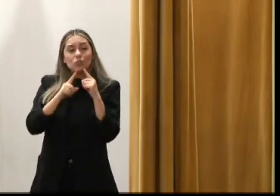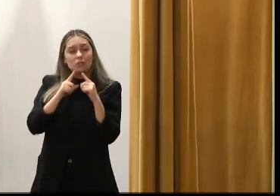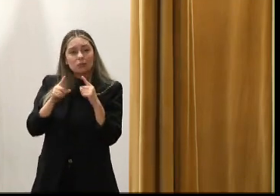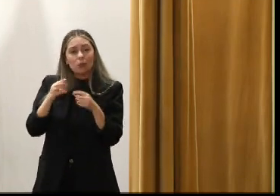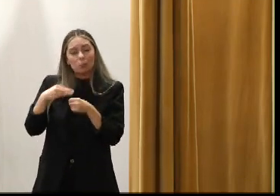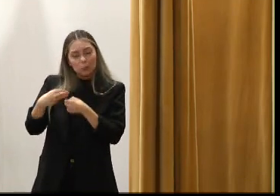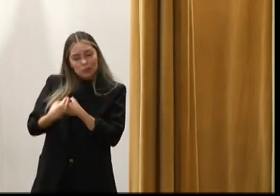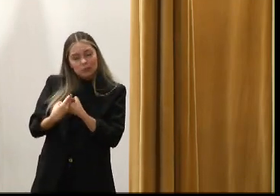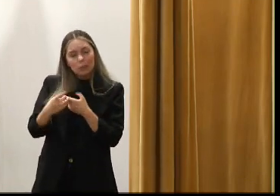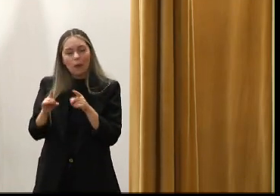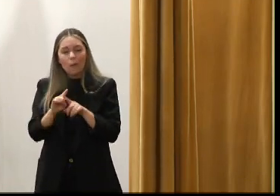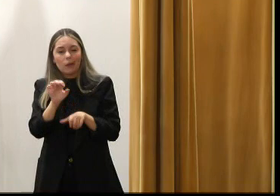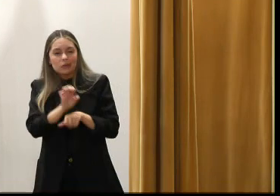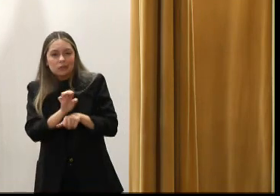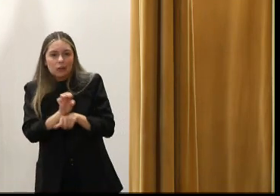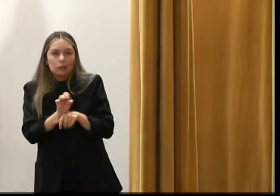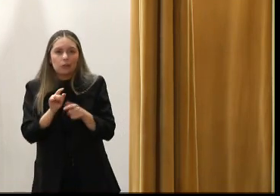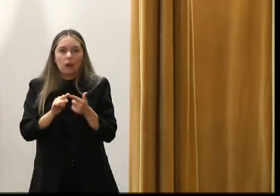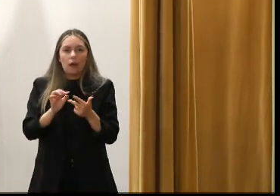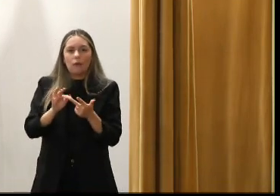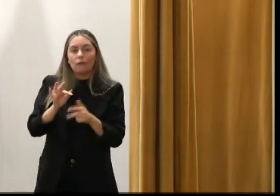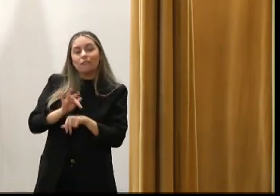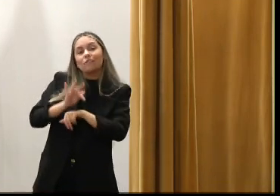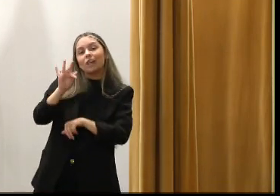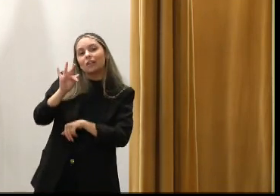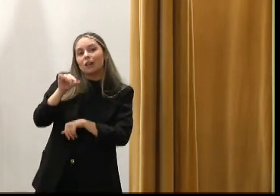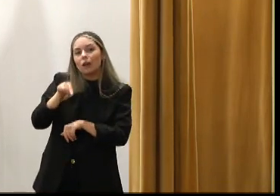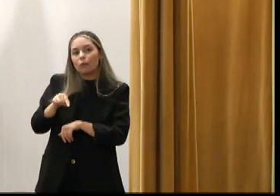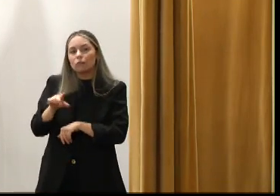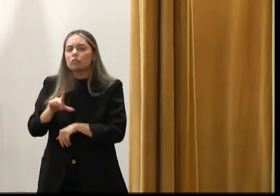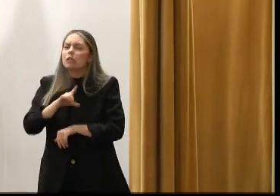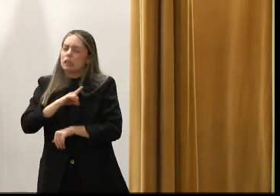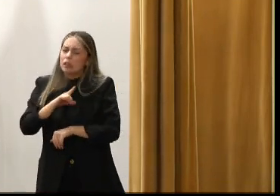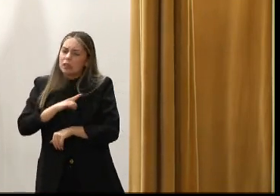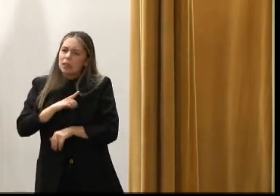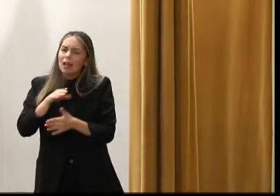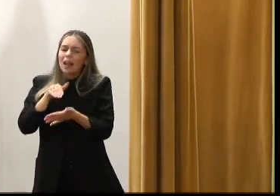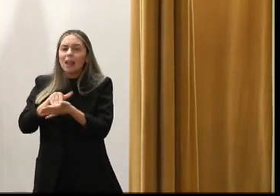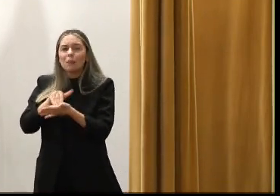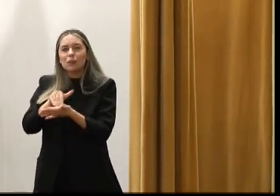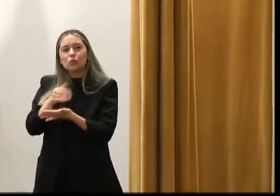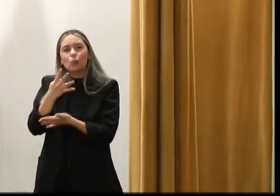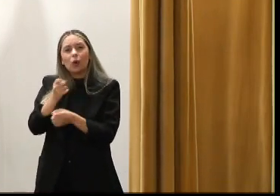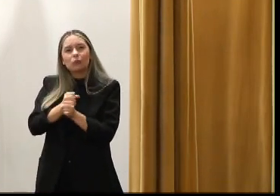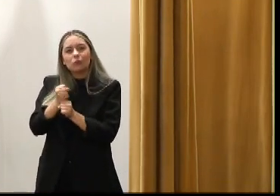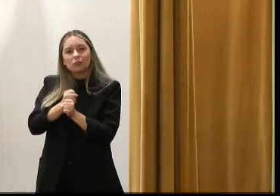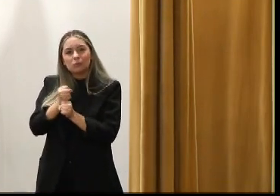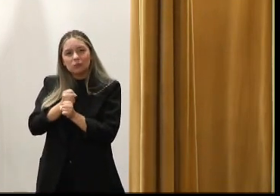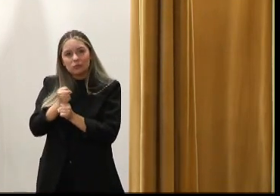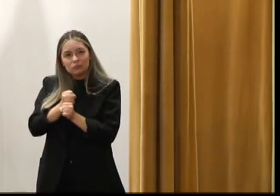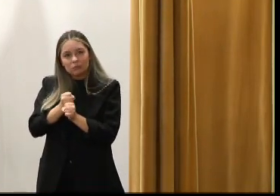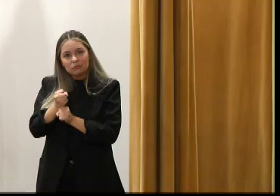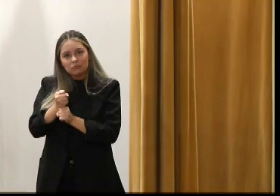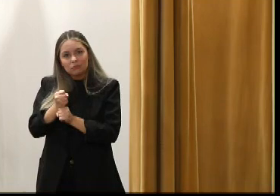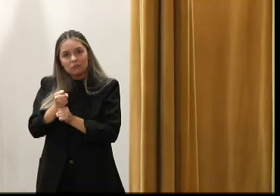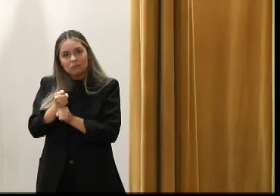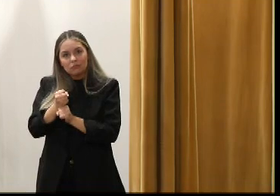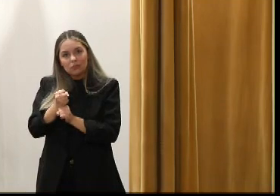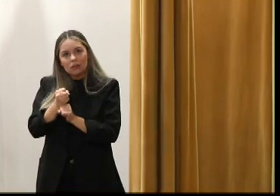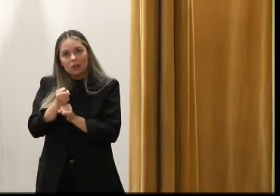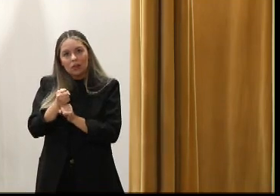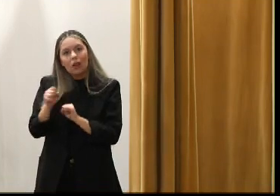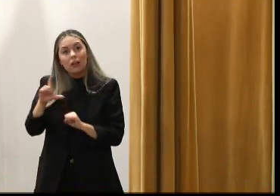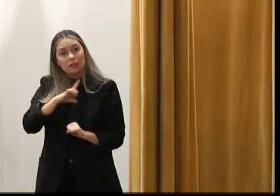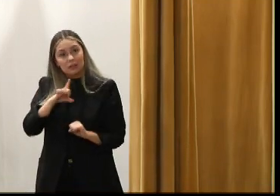o gestor estadual ou federal, ele tem um prazo de 4 anos para fazer, digamos assim, as